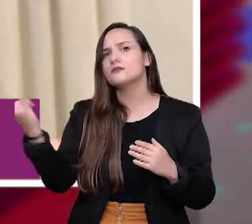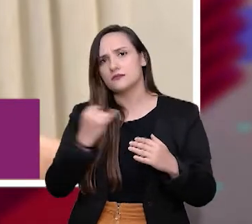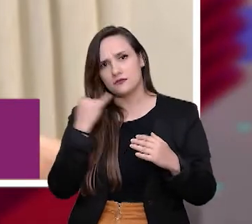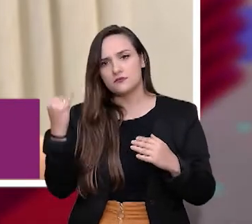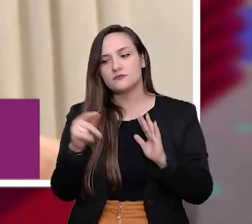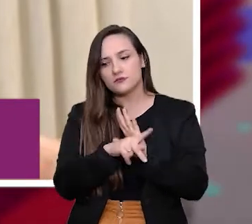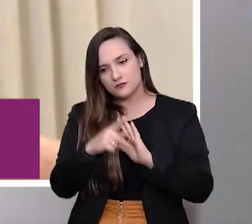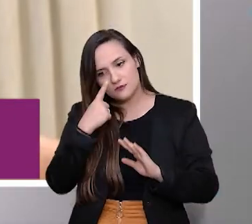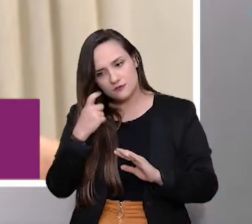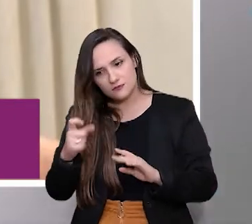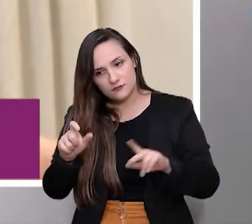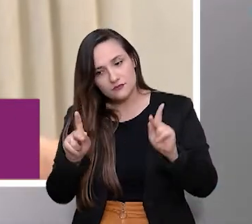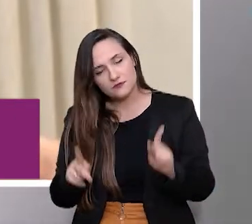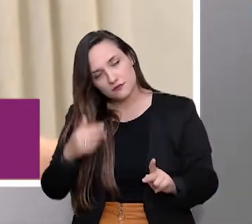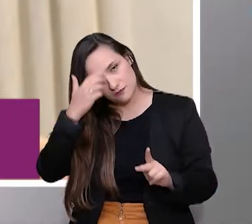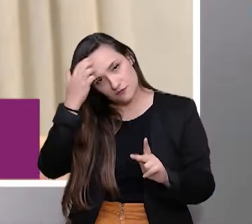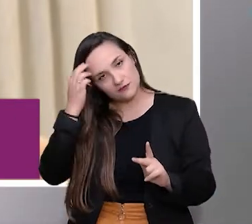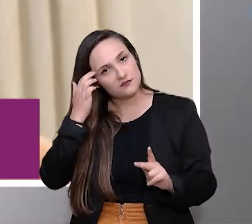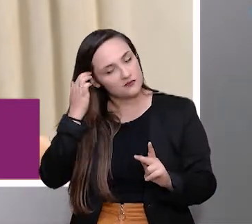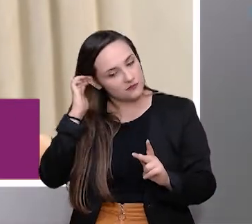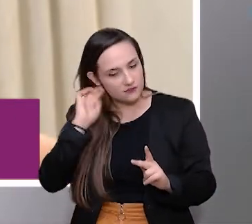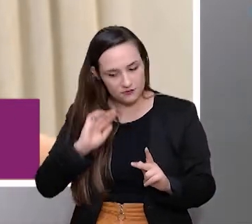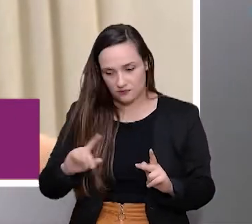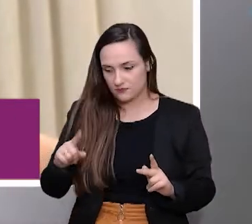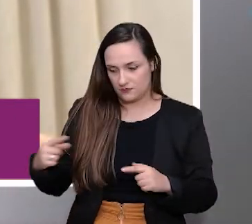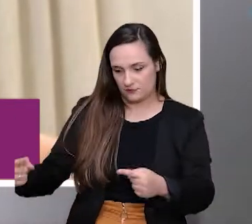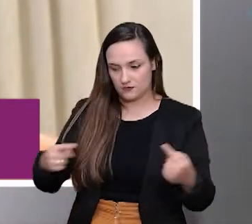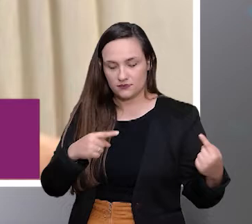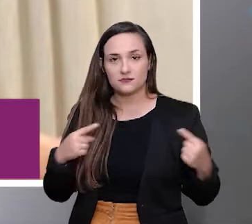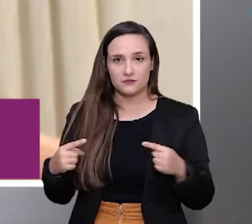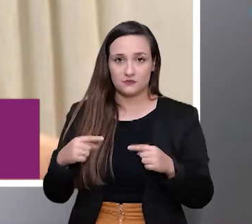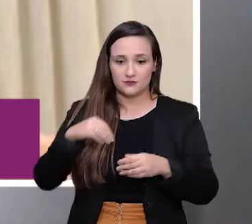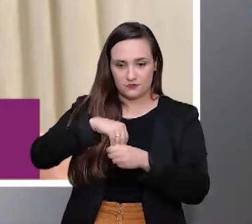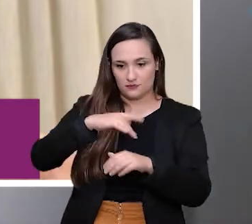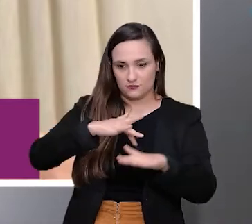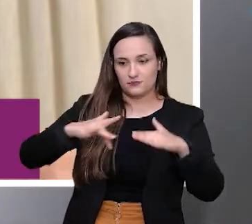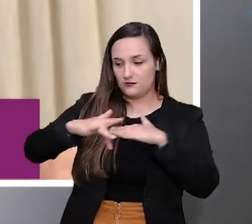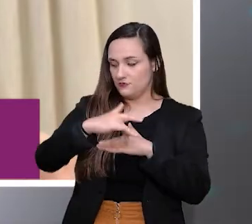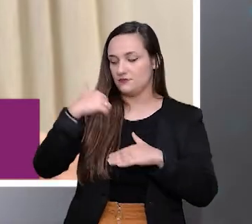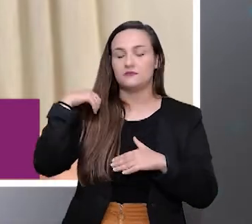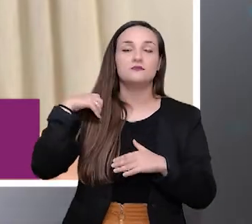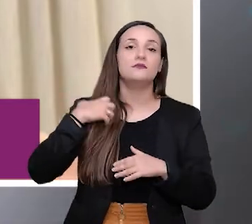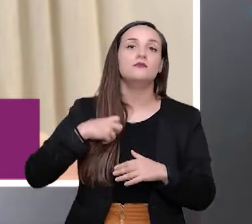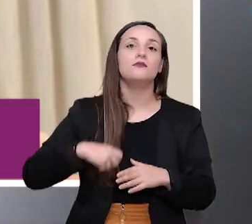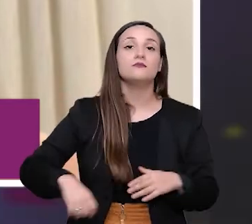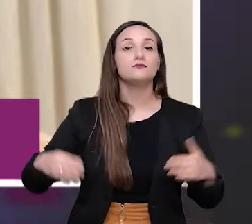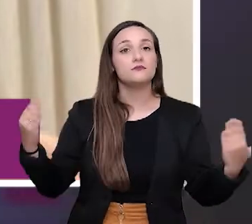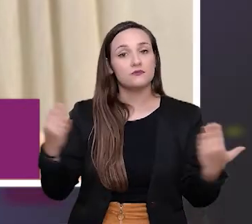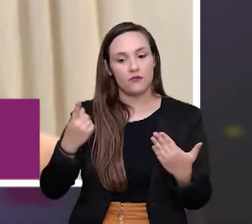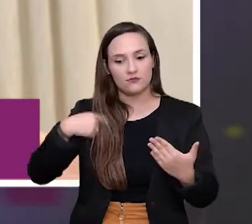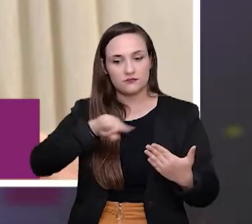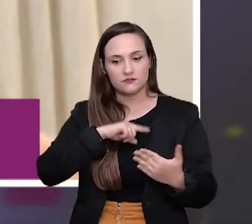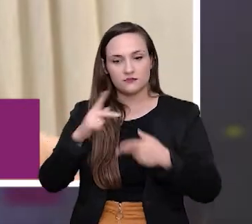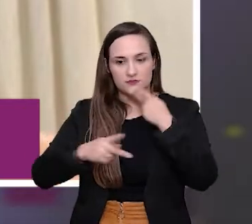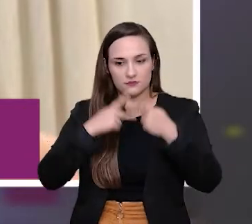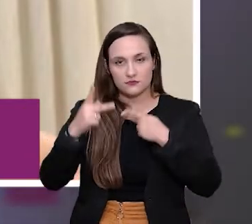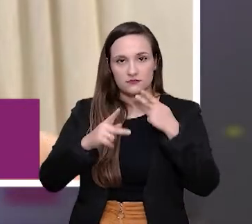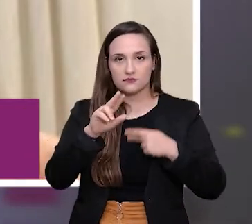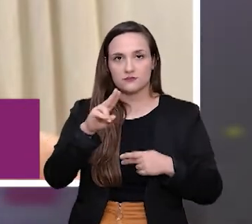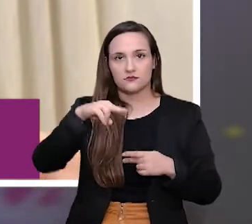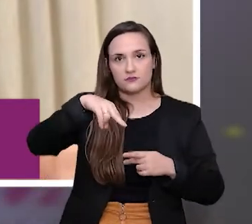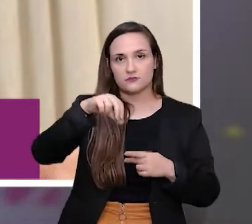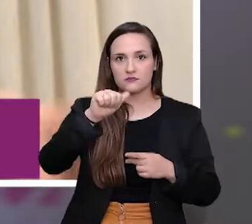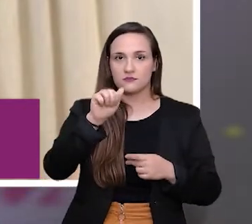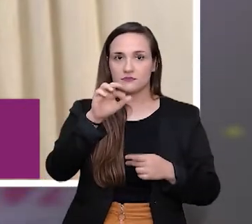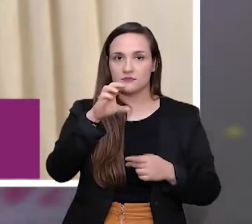de interesse público e em debate nas mídias sociais. Hoje nós vamos falar sobre o